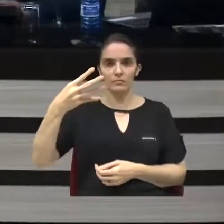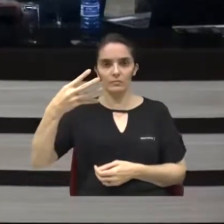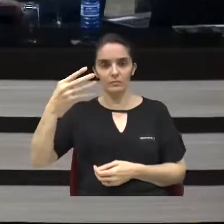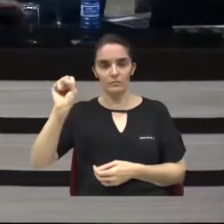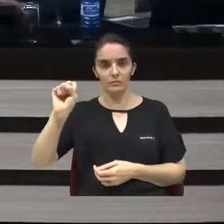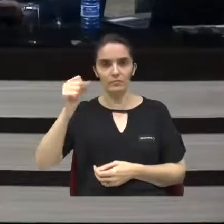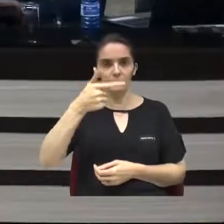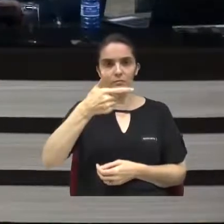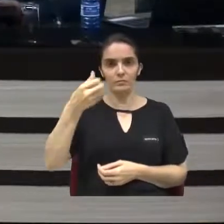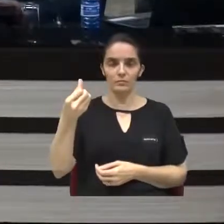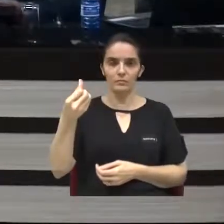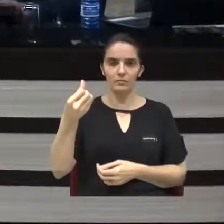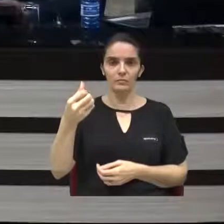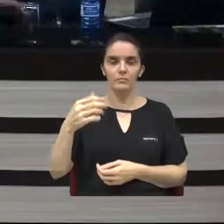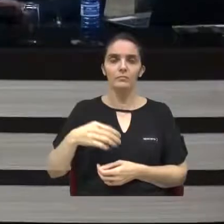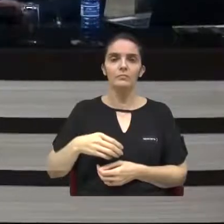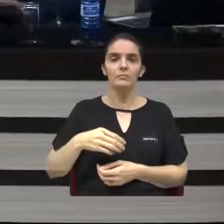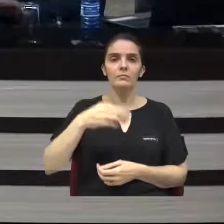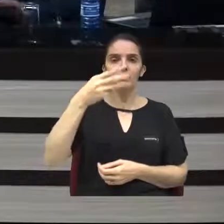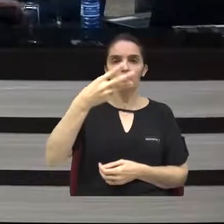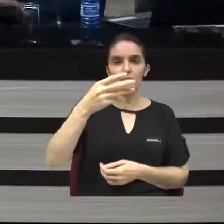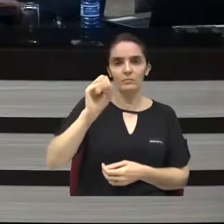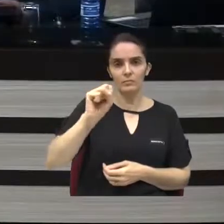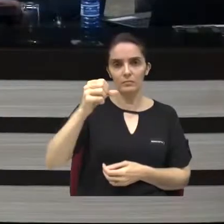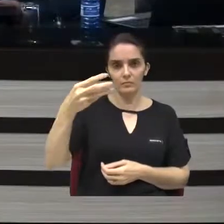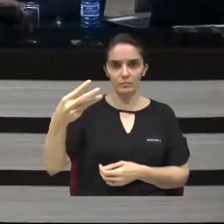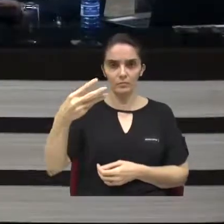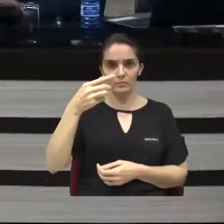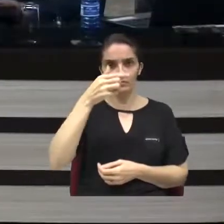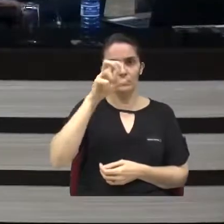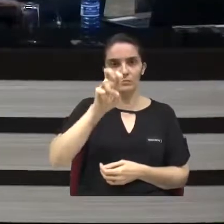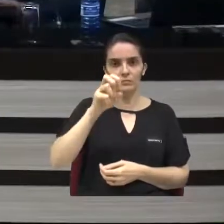416-733-048-26 e do título eleitoral número